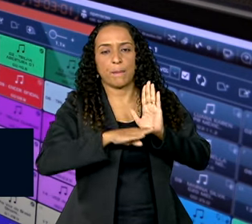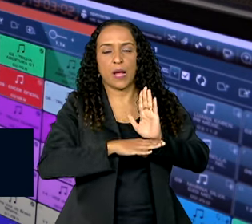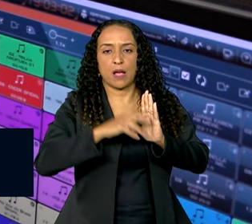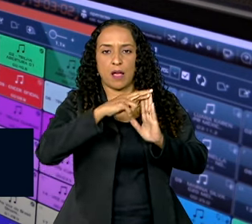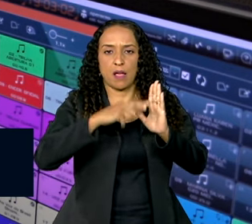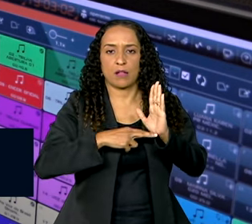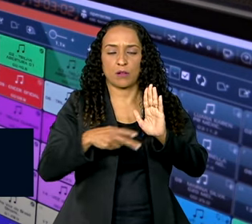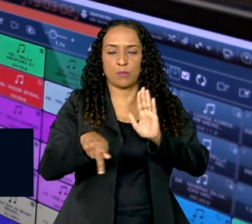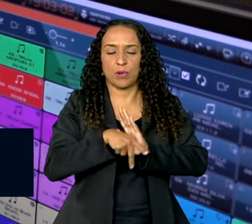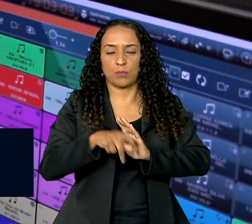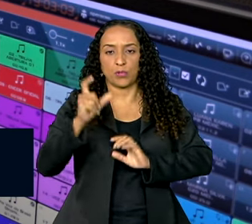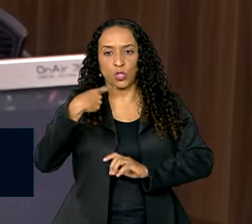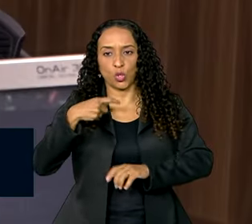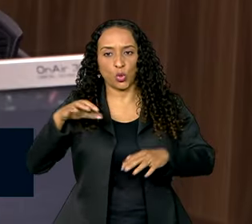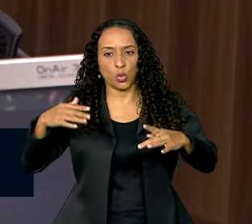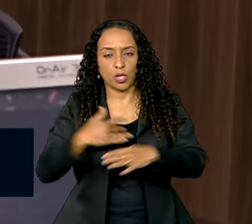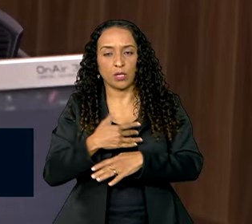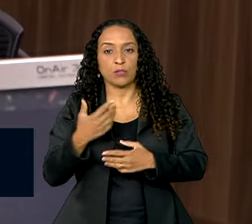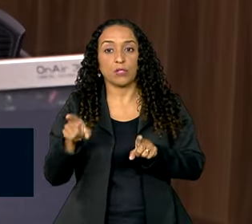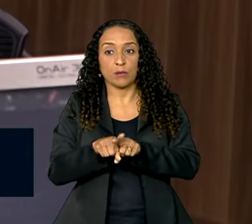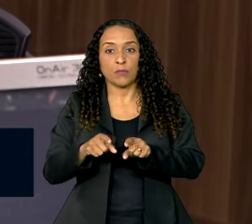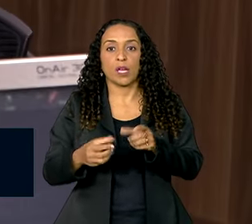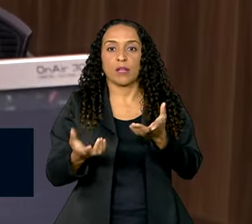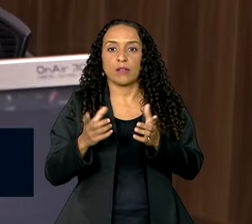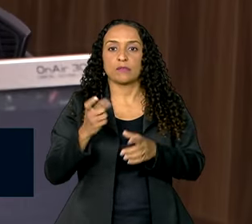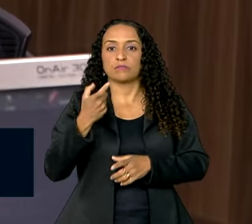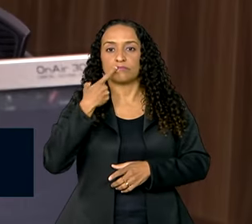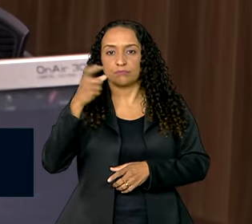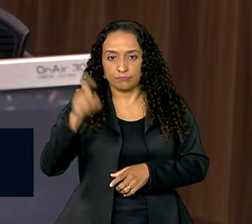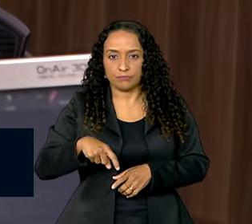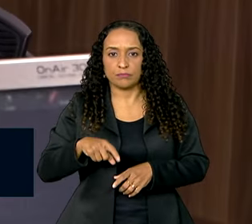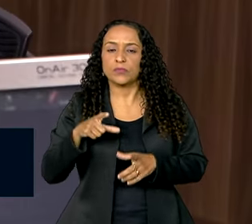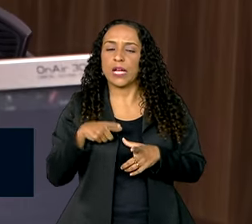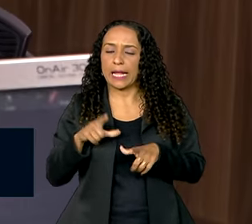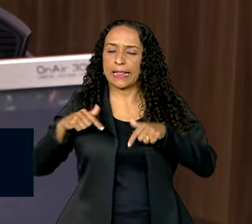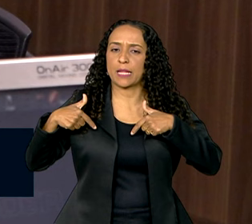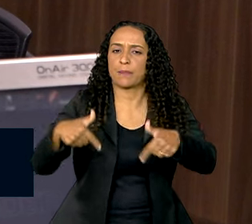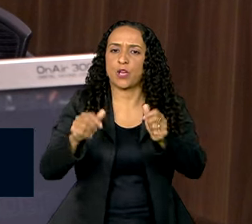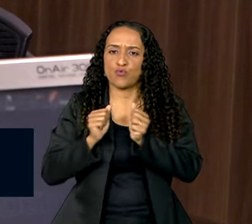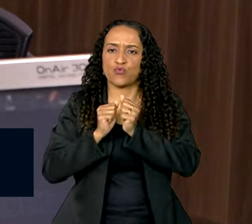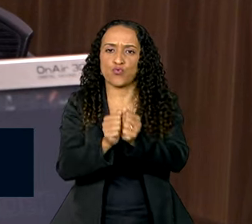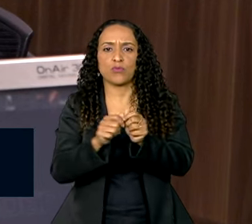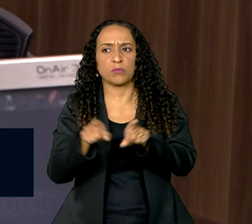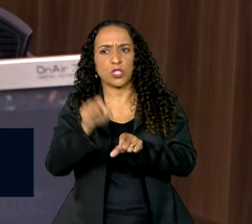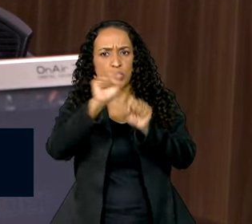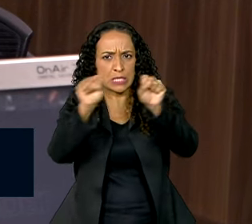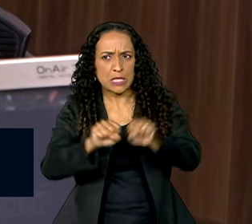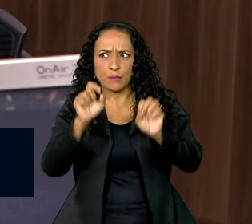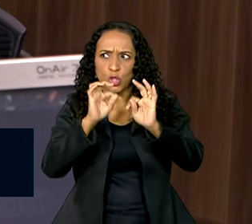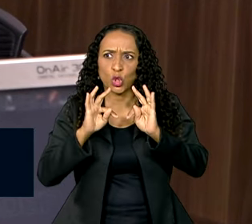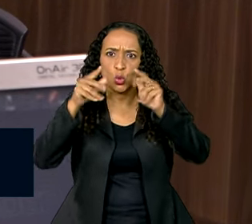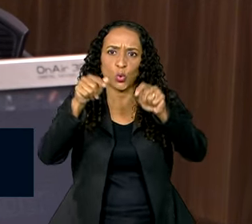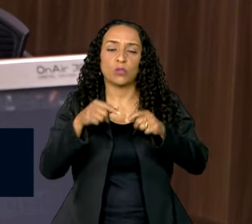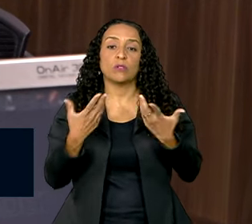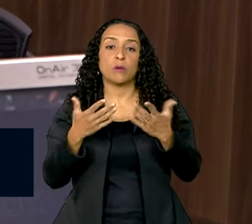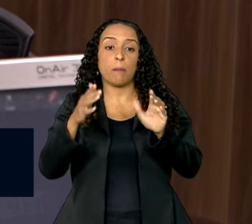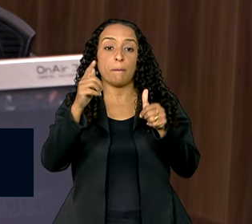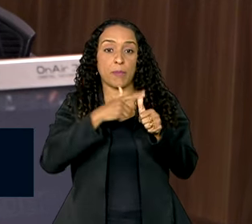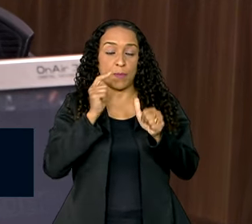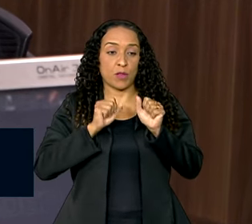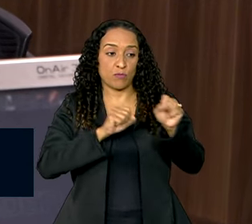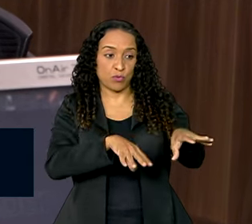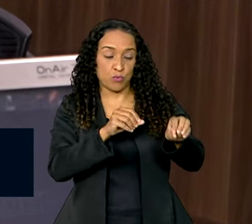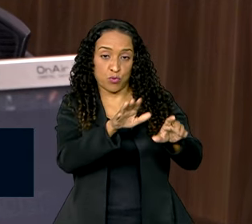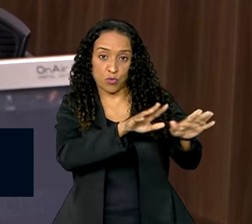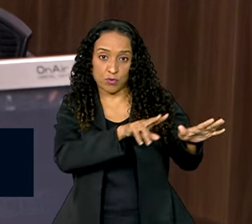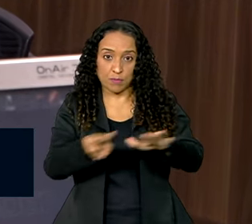carteira nacional de habilitação? Olha, esse é um trabalho conjunto, né, de todo o Sistema Nacional de Trânsito, primeiro na parte da educação, né? A Semana Nacional